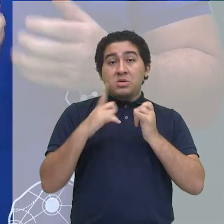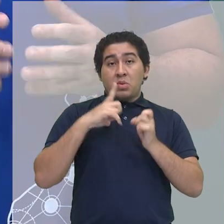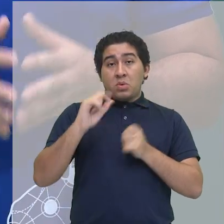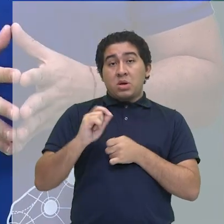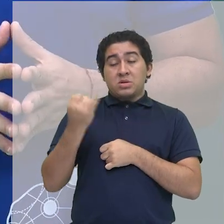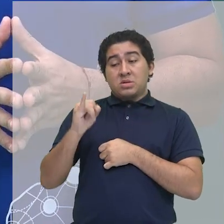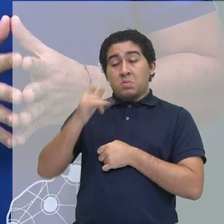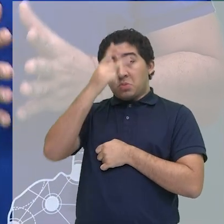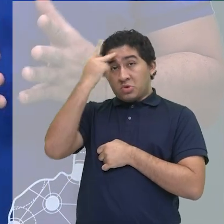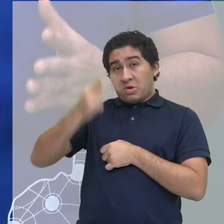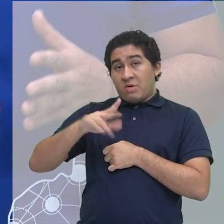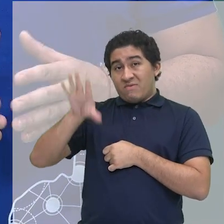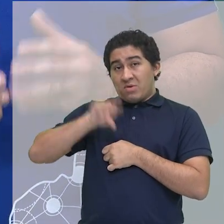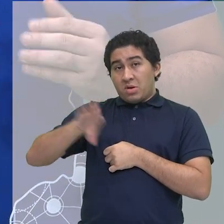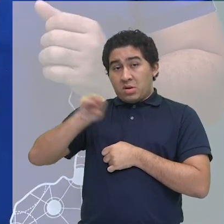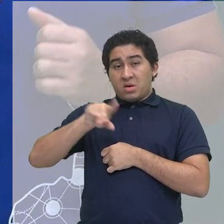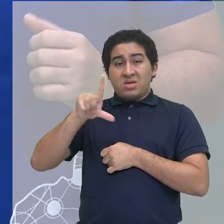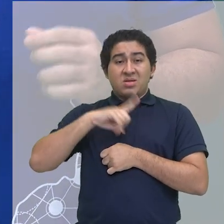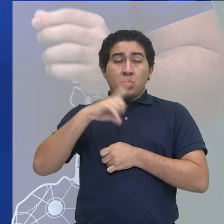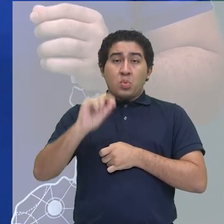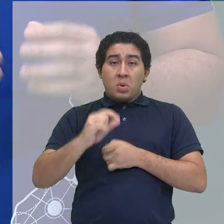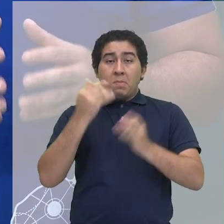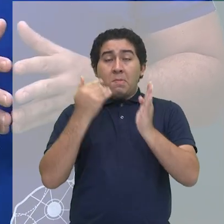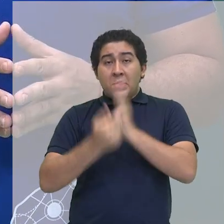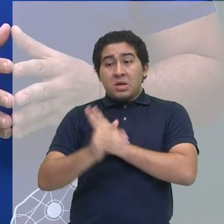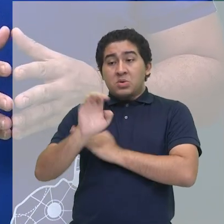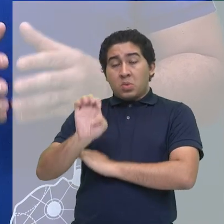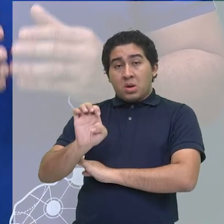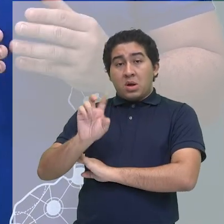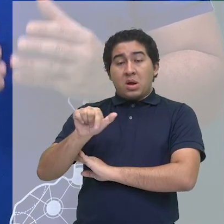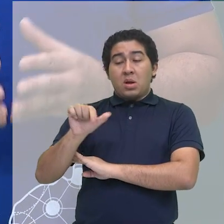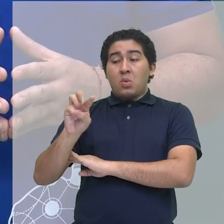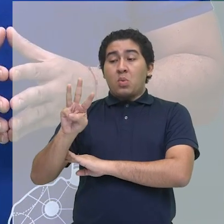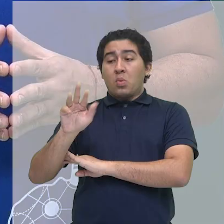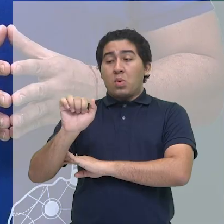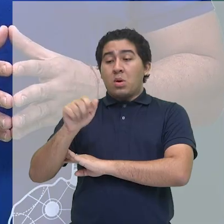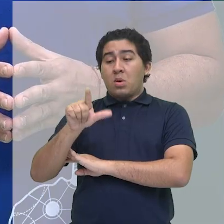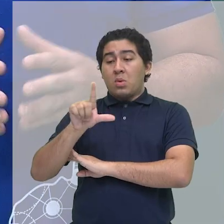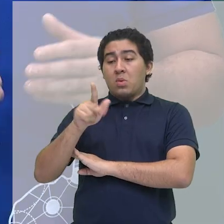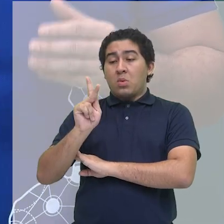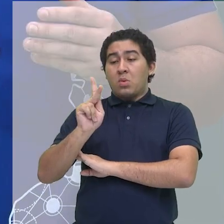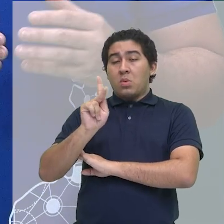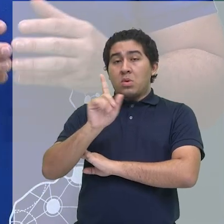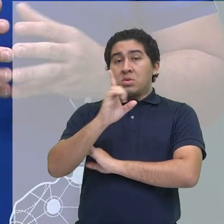quando você for falar. Então você fala, olha só, walked, walked,